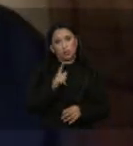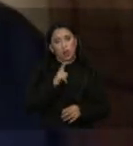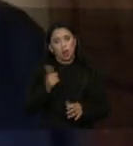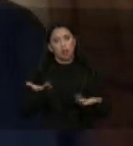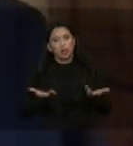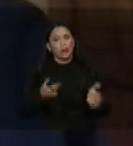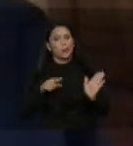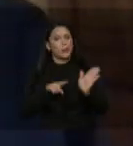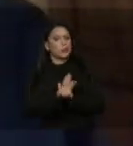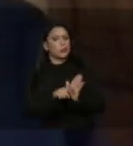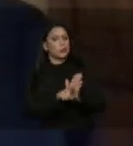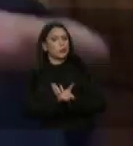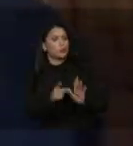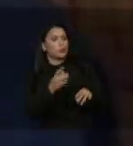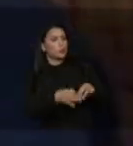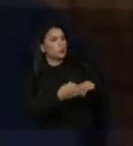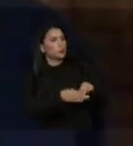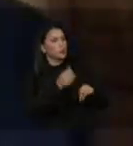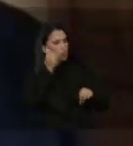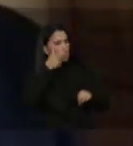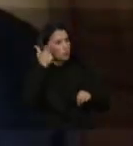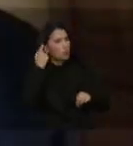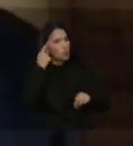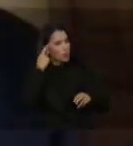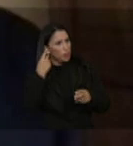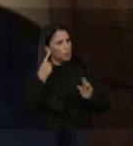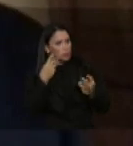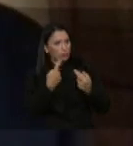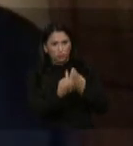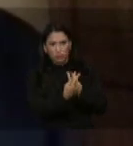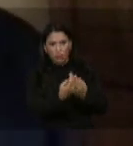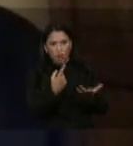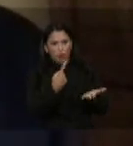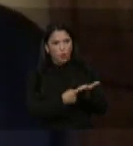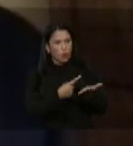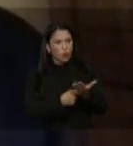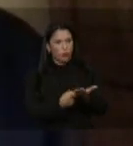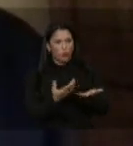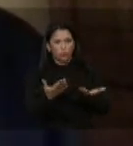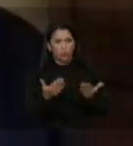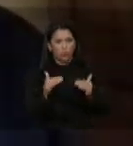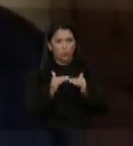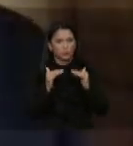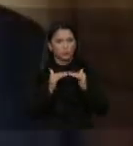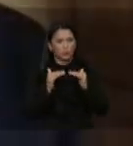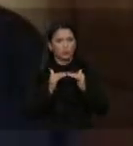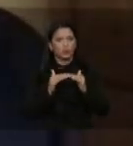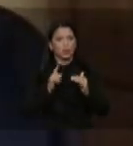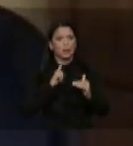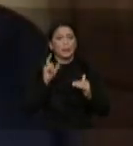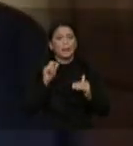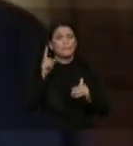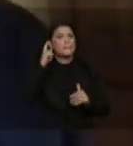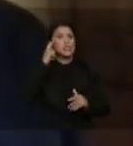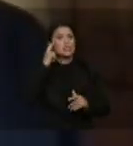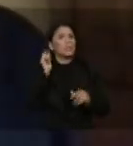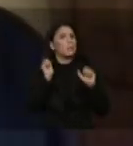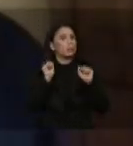dado ao Ministro Alexandre Morais já concordando com ele que é importante é preciso que todas essas plataformas